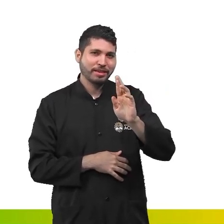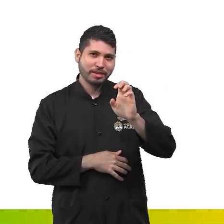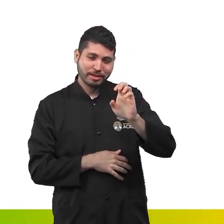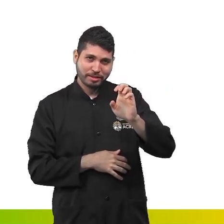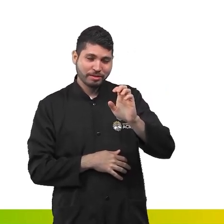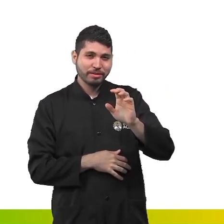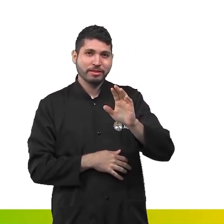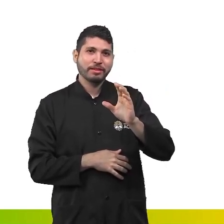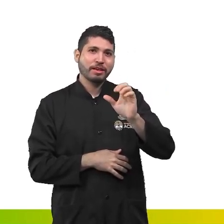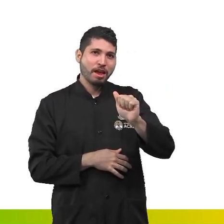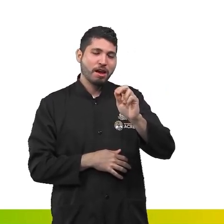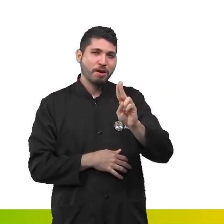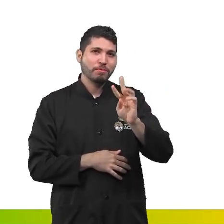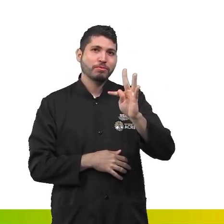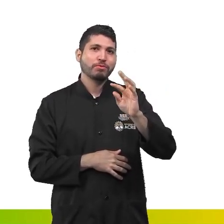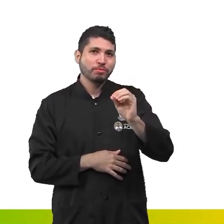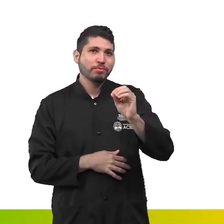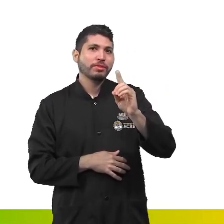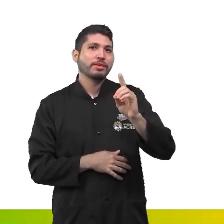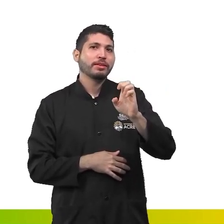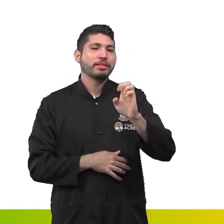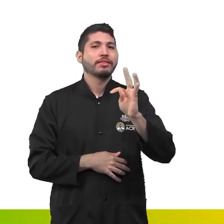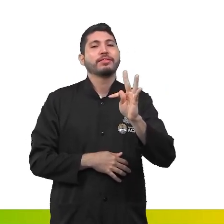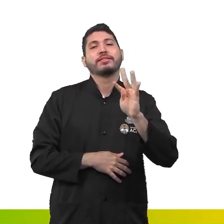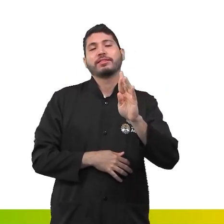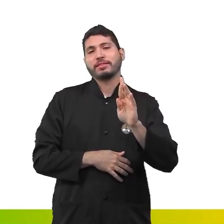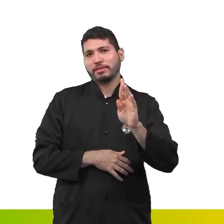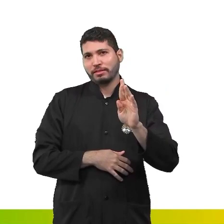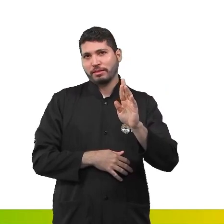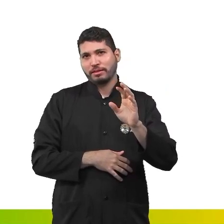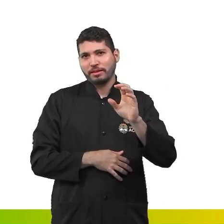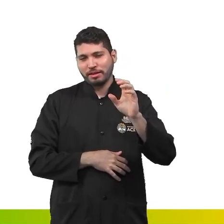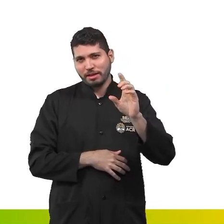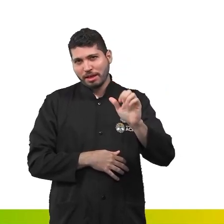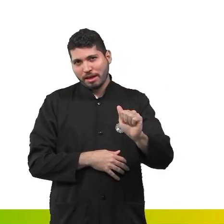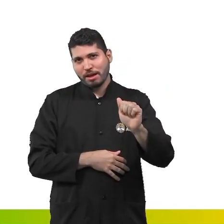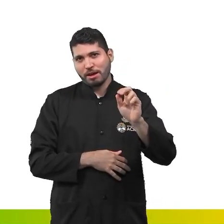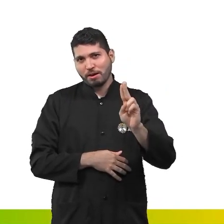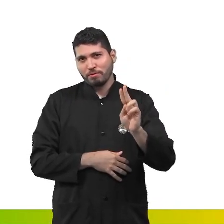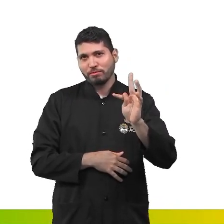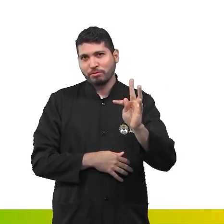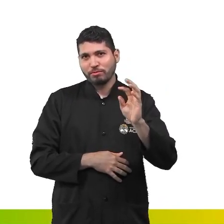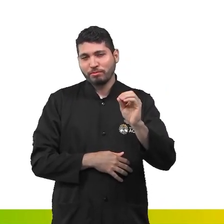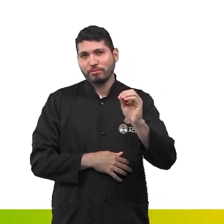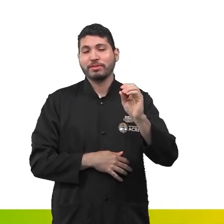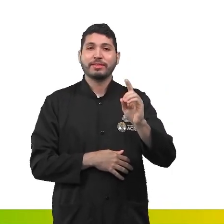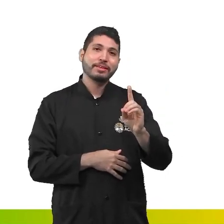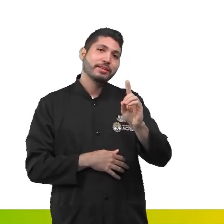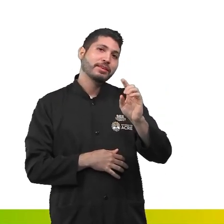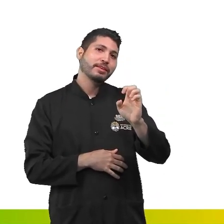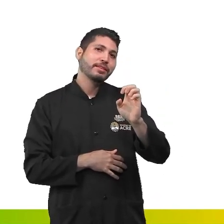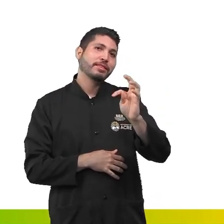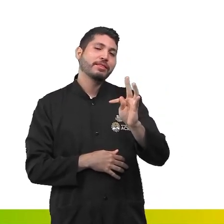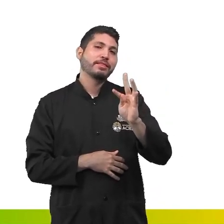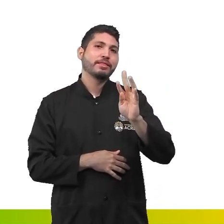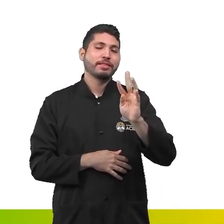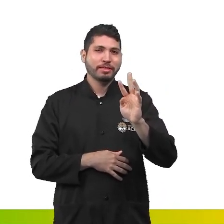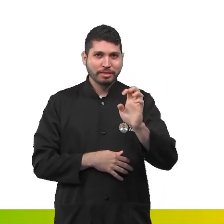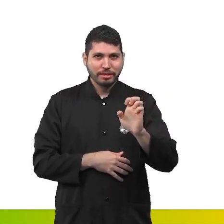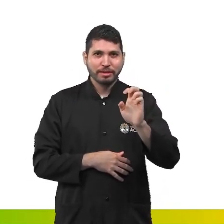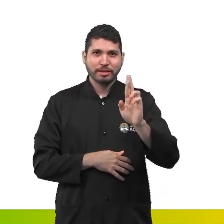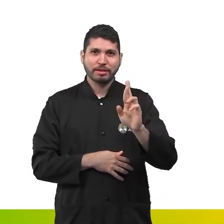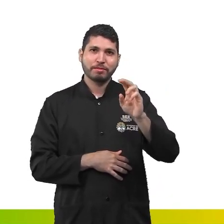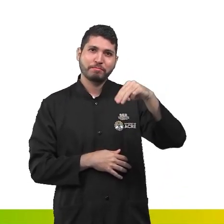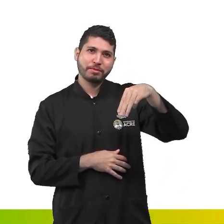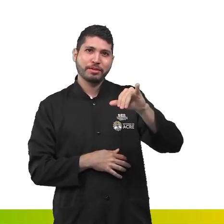um questionamento sobre isso, com implicações contrárias a essa mentalidade.